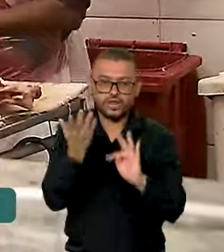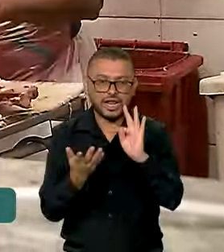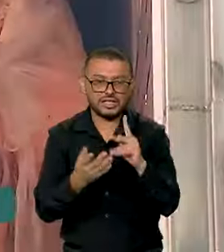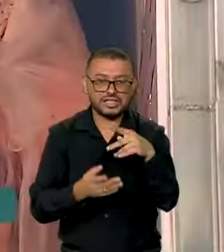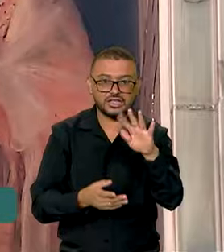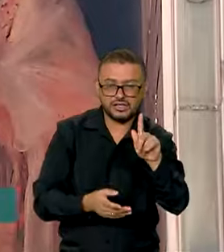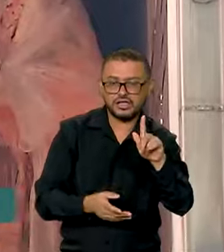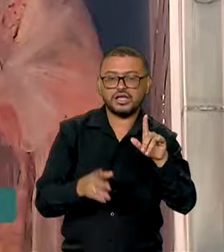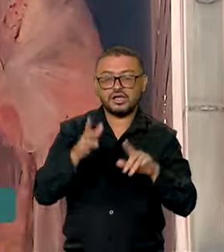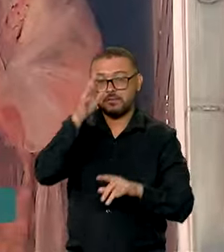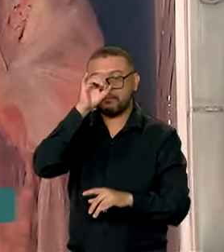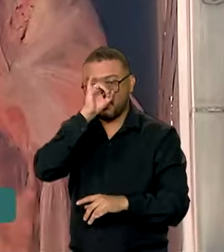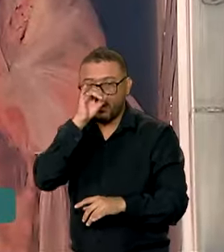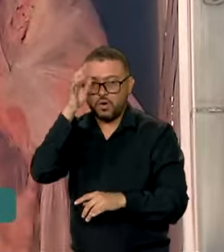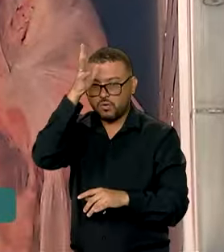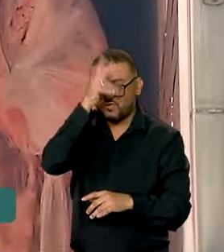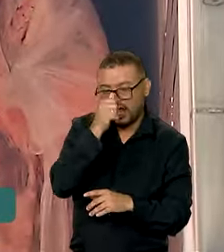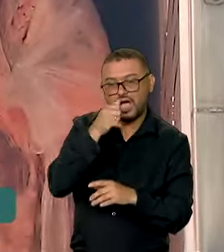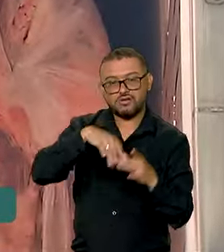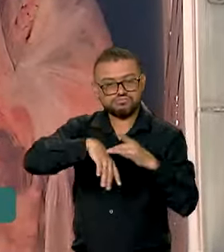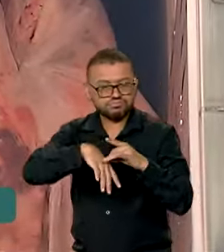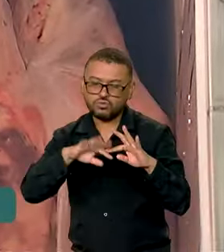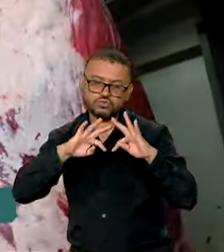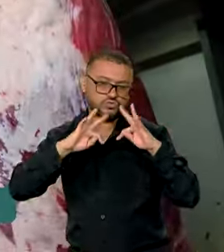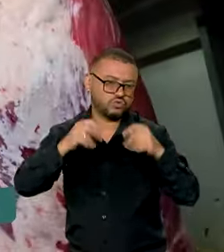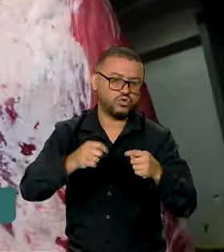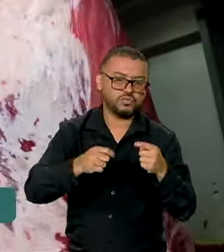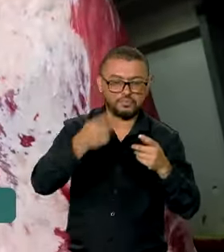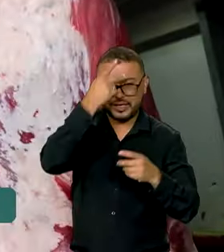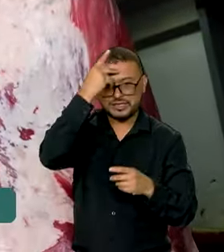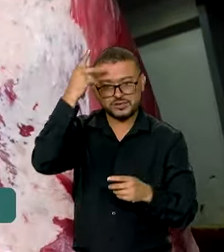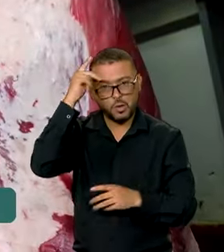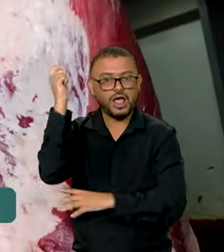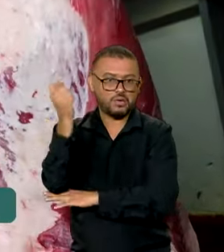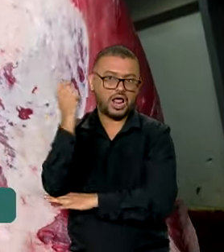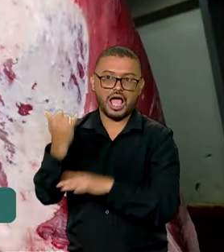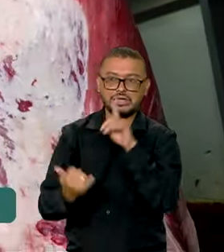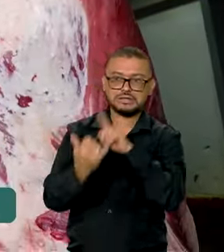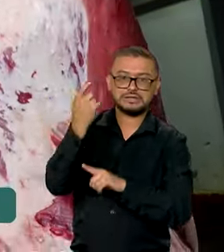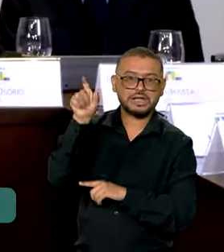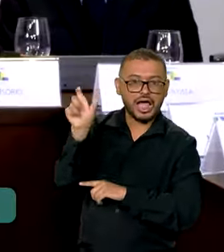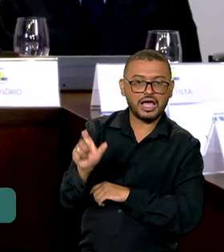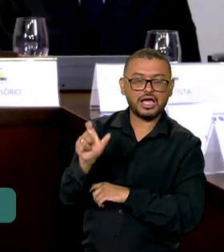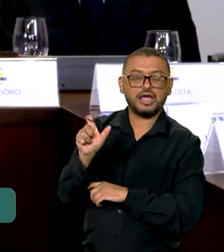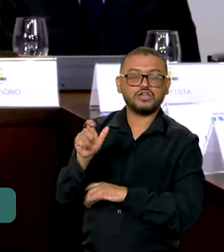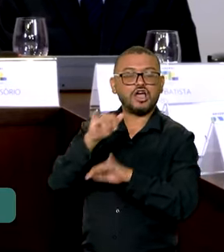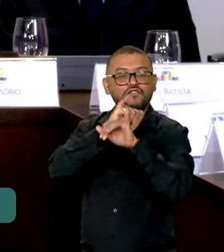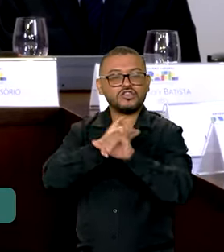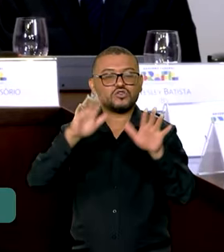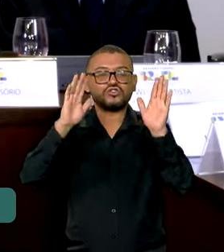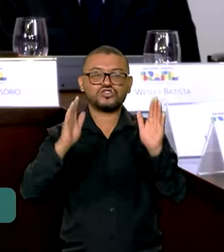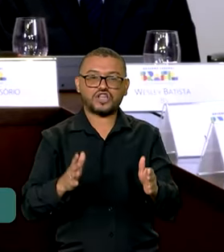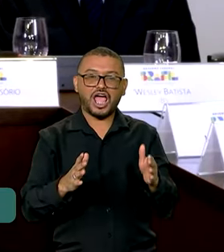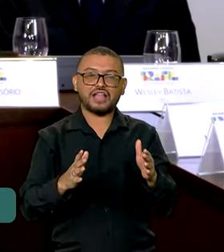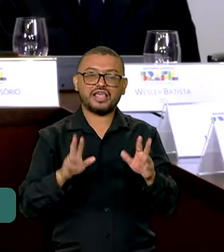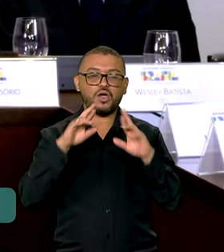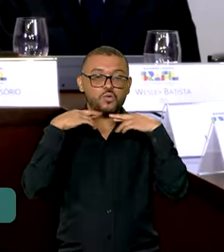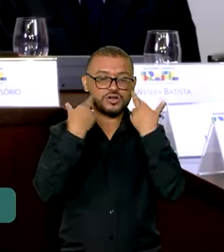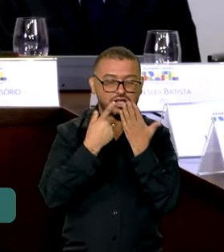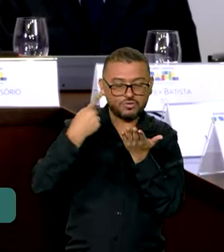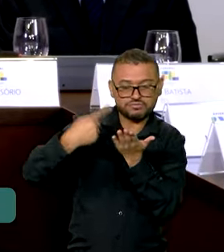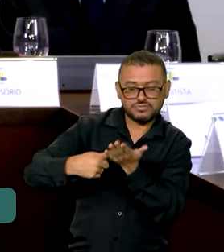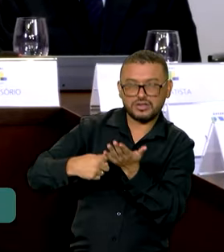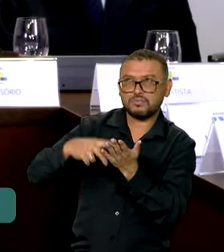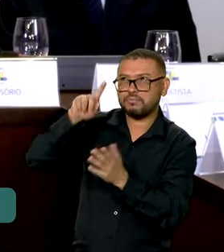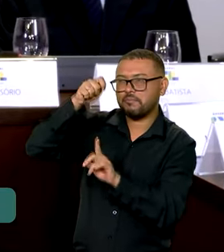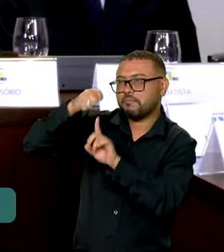bovina, suína e de frango aos afetados pelas chuvas no Rio Grande do Sul. O anúncio foi feito após uma reunião no